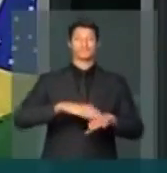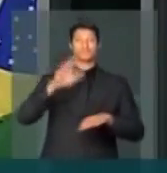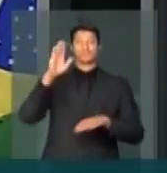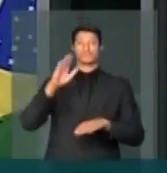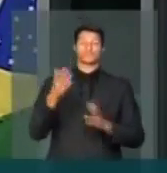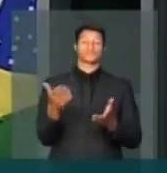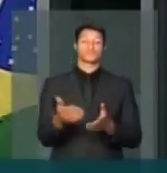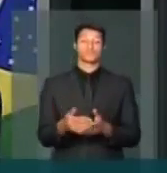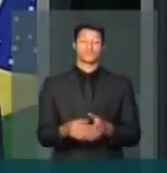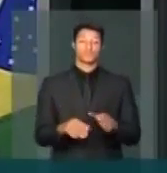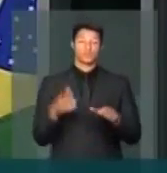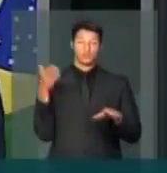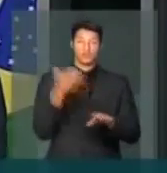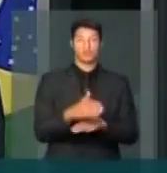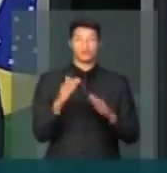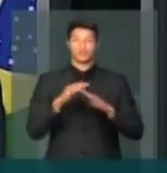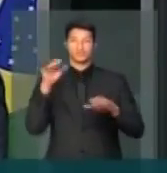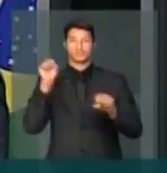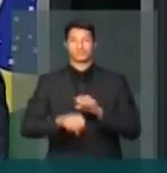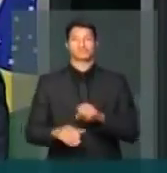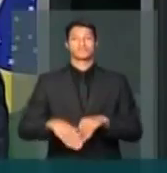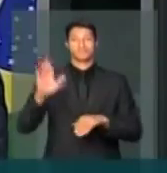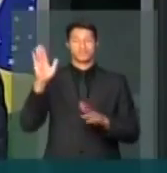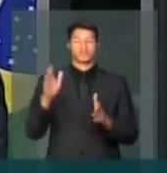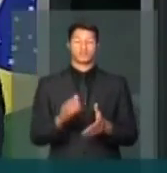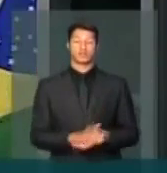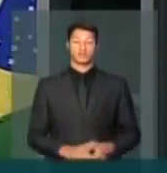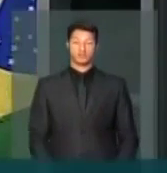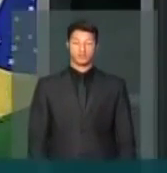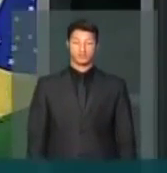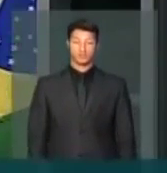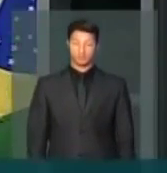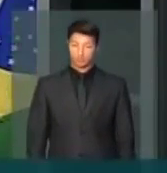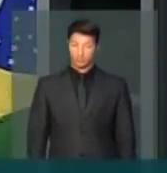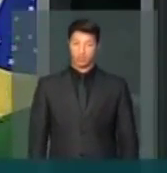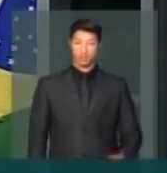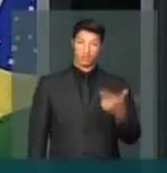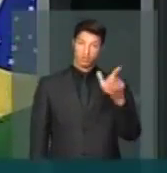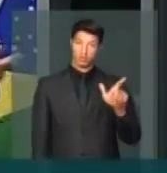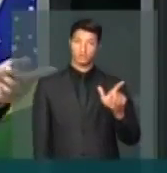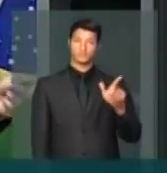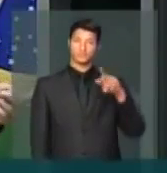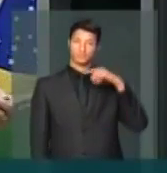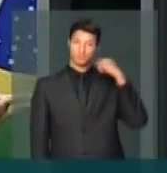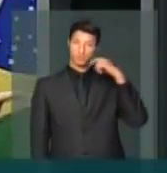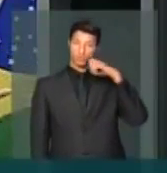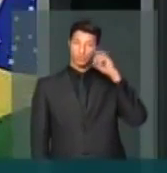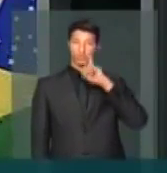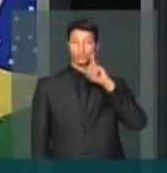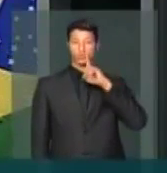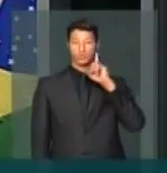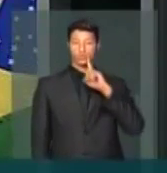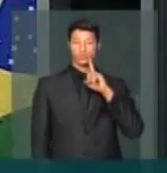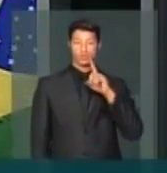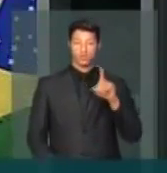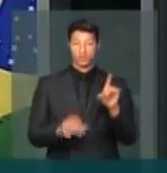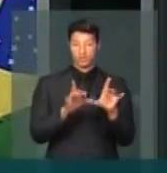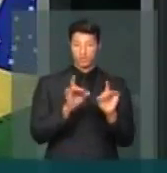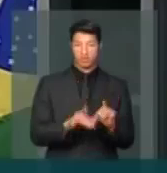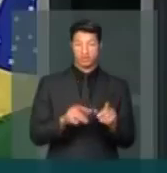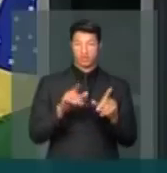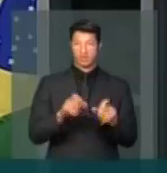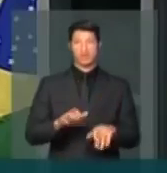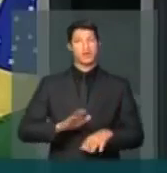as invasões em casas aumentaram, enquanto que, outro paralelo, nos Estados Unidos, as vendas de